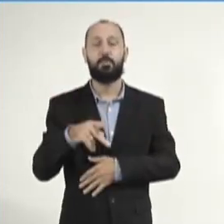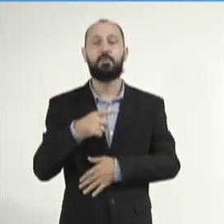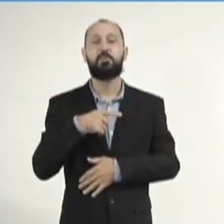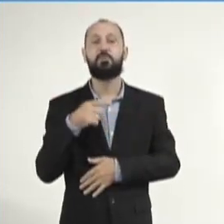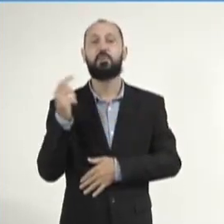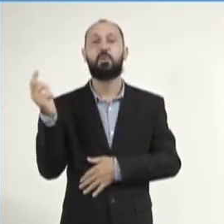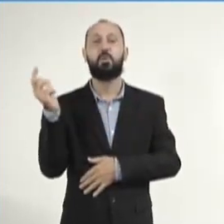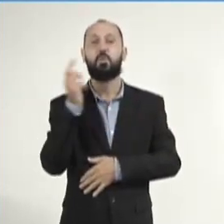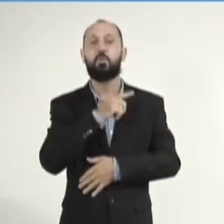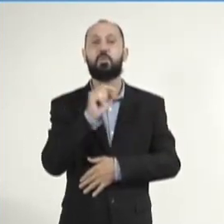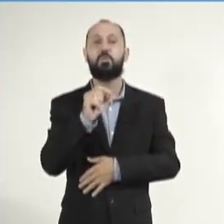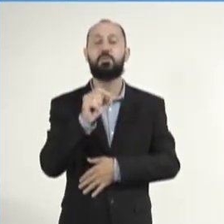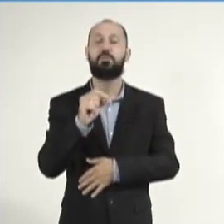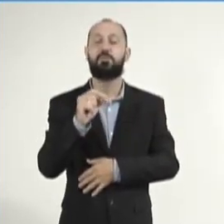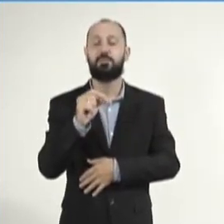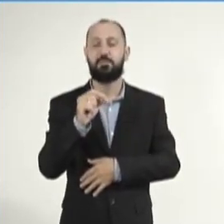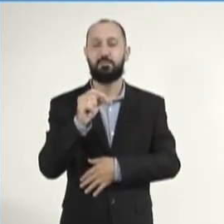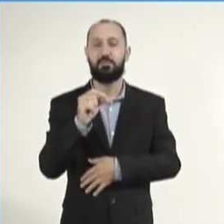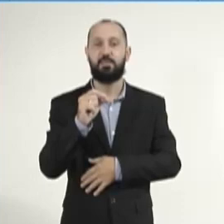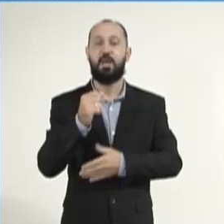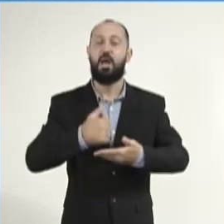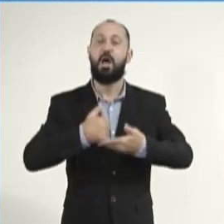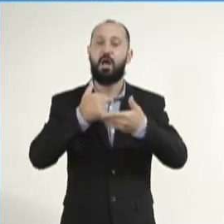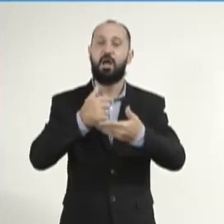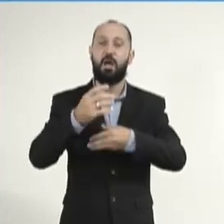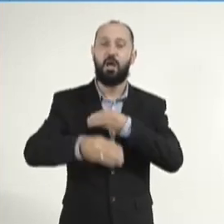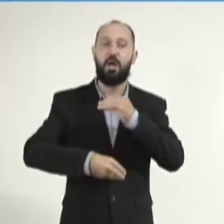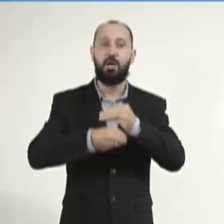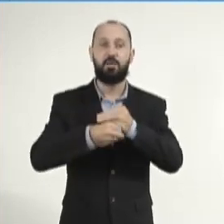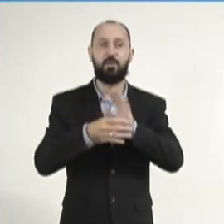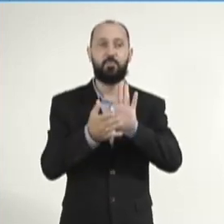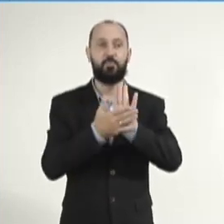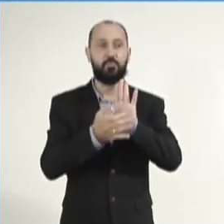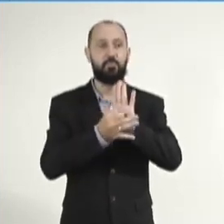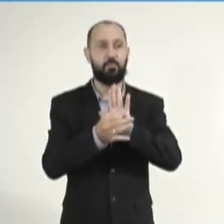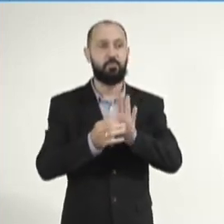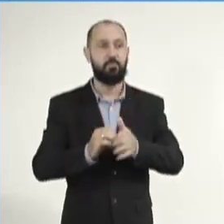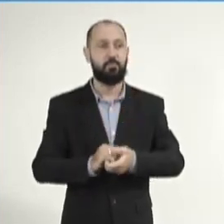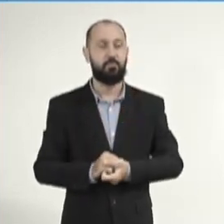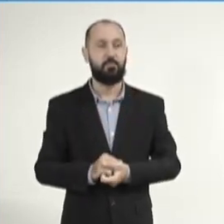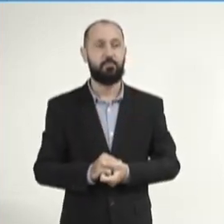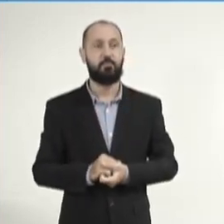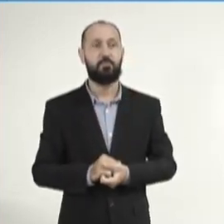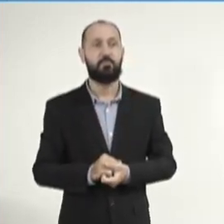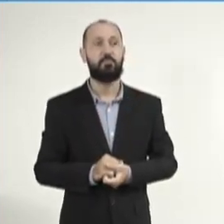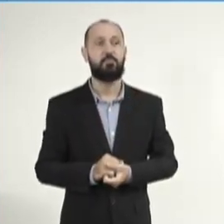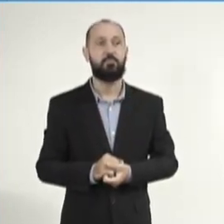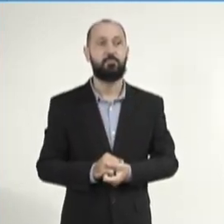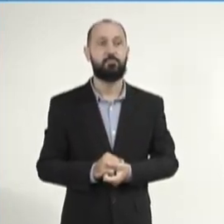aposentados possa ser beneficiado por essas propostas.